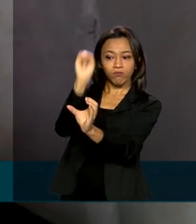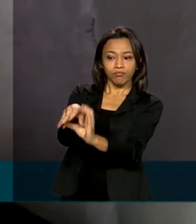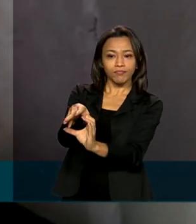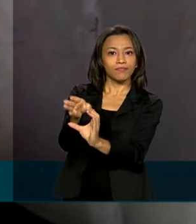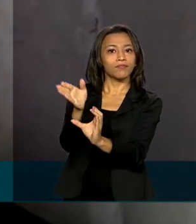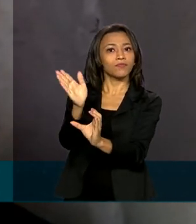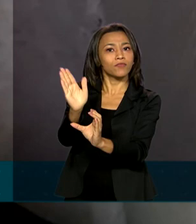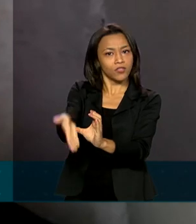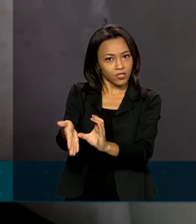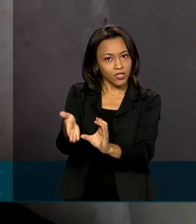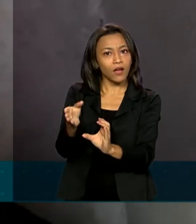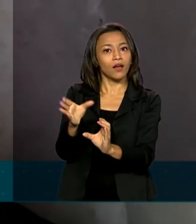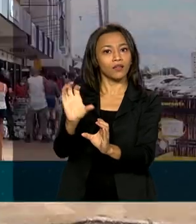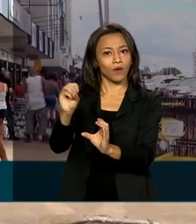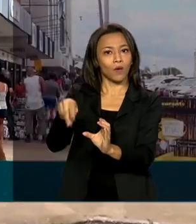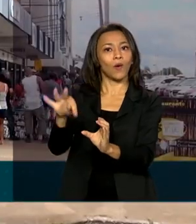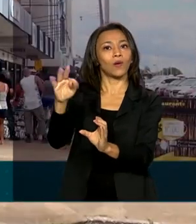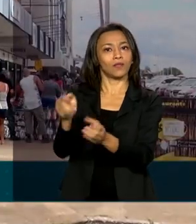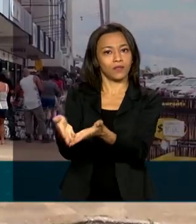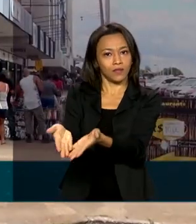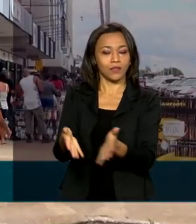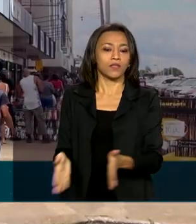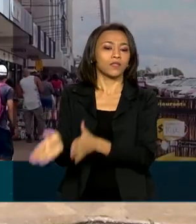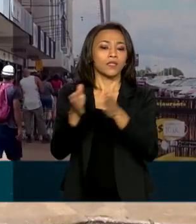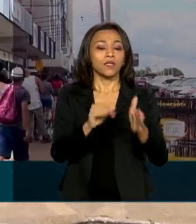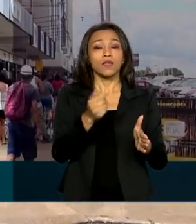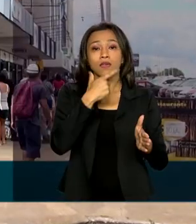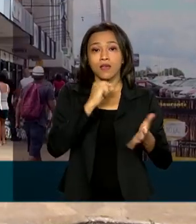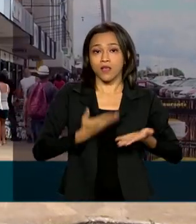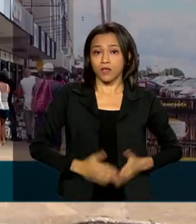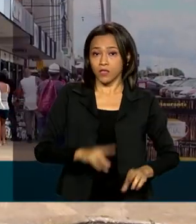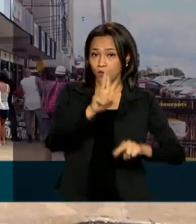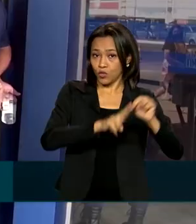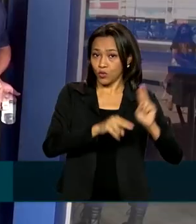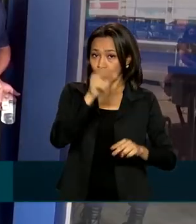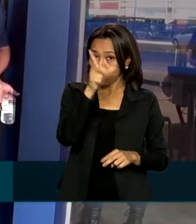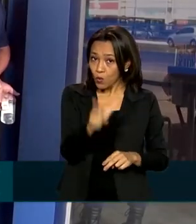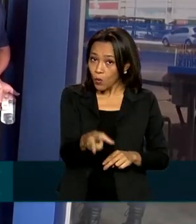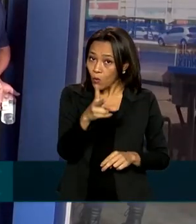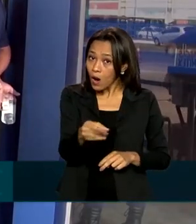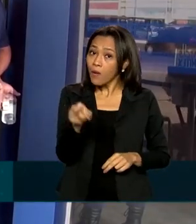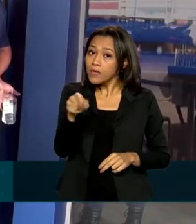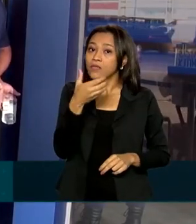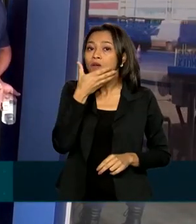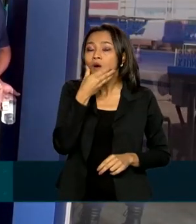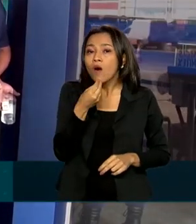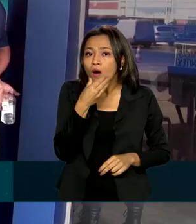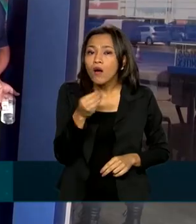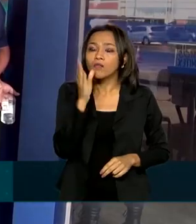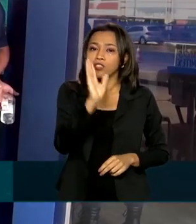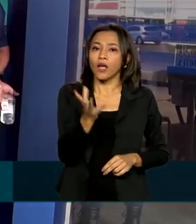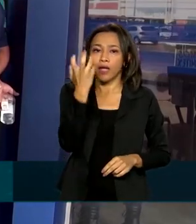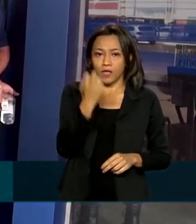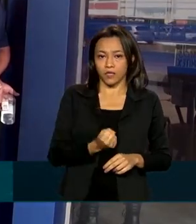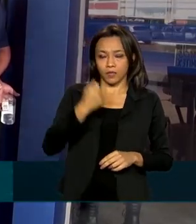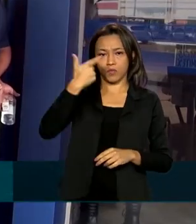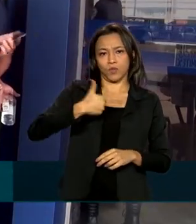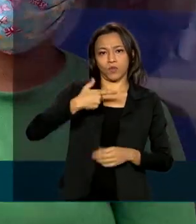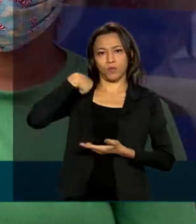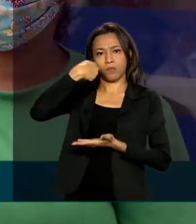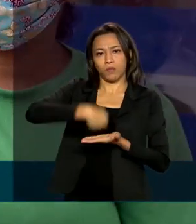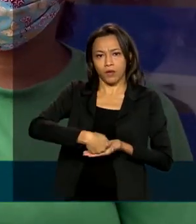na conta. Quem nasceu em junho, como o Bruno, já recebeu a segunda parcela. O